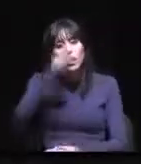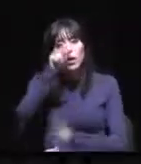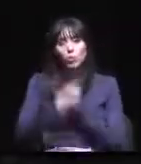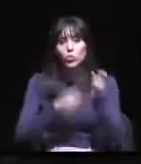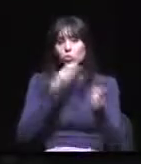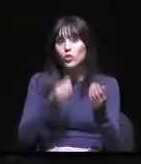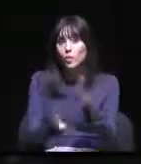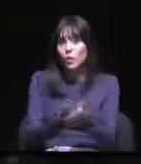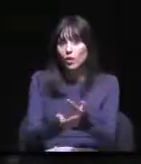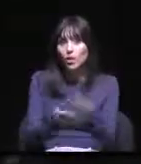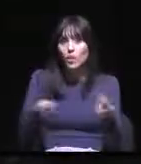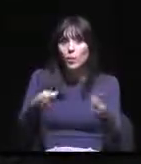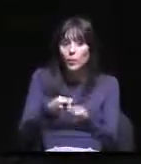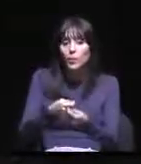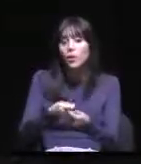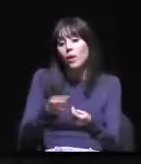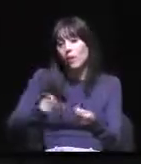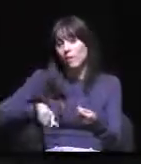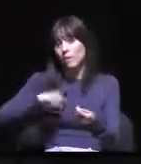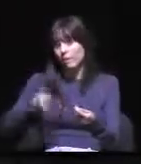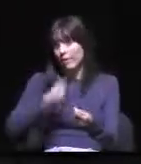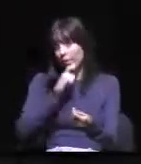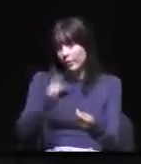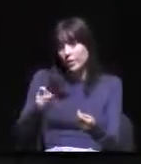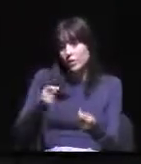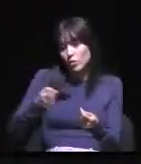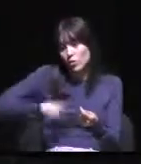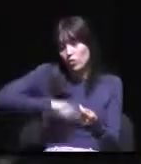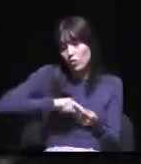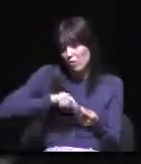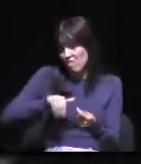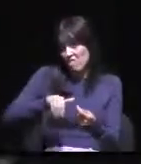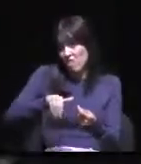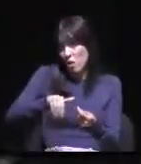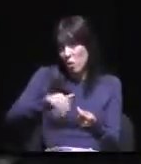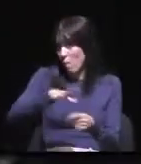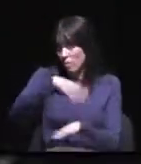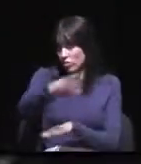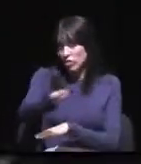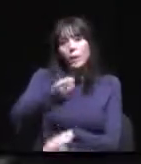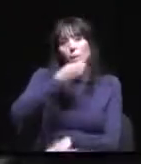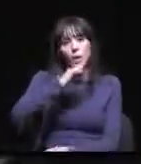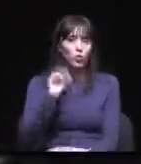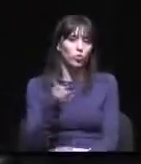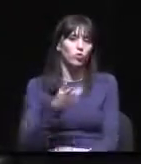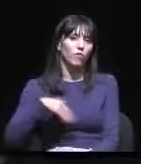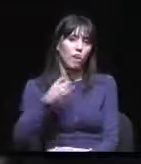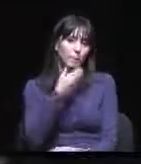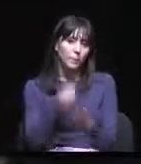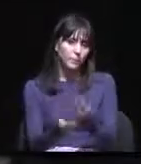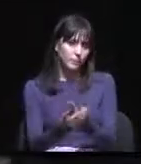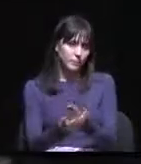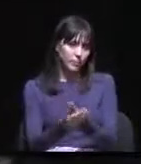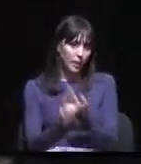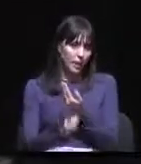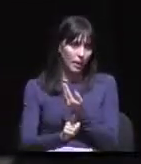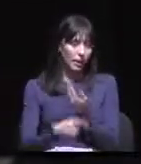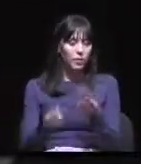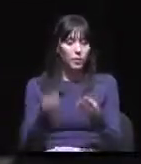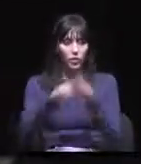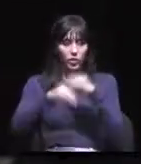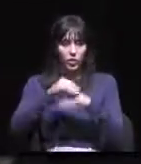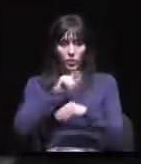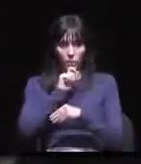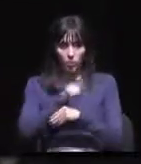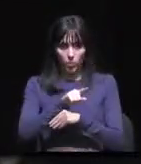os verdes, cedo ou tarde, seremos todos nós. Quanto à sugestão da alteração no 4º ponto, podemos